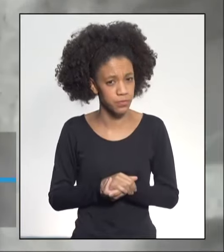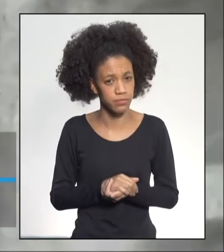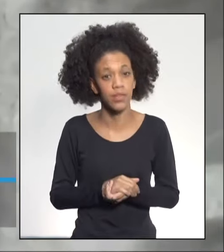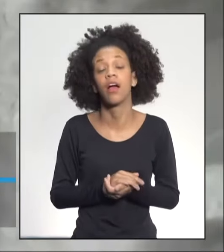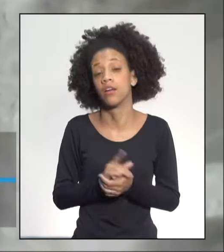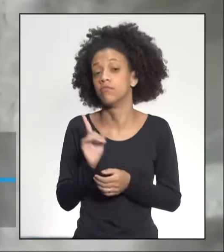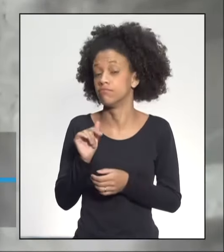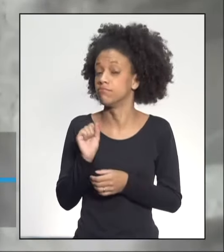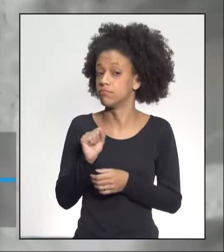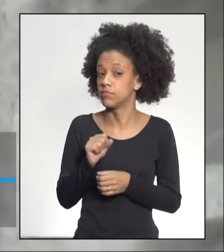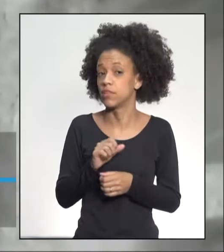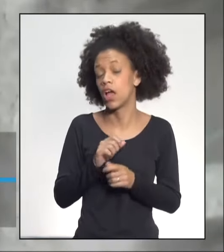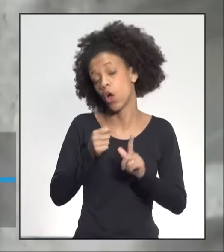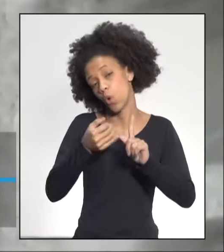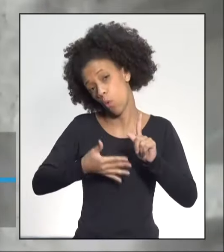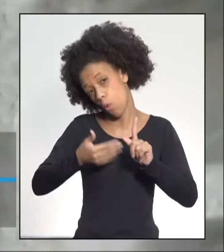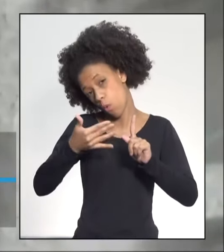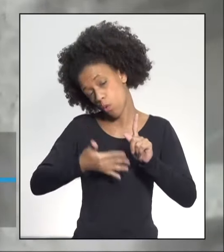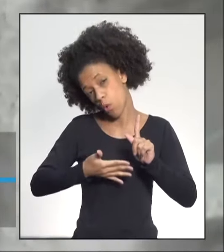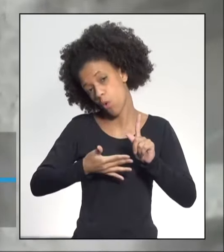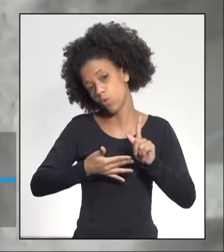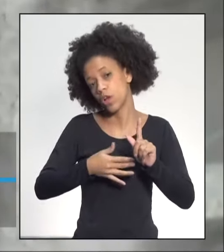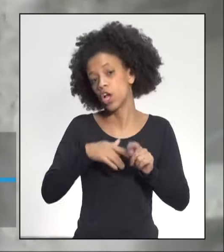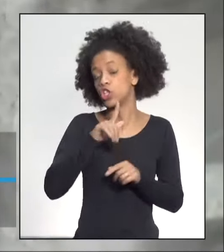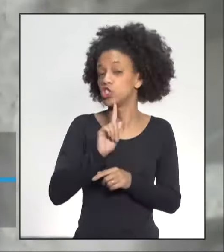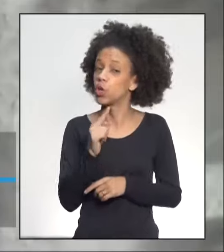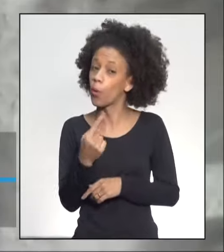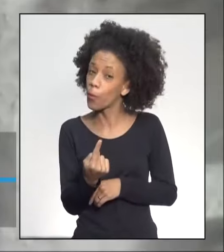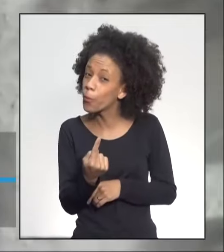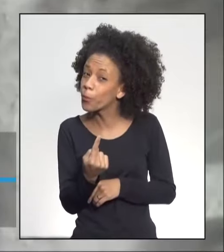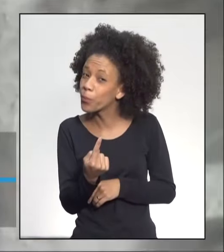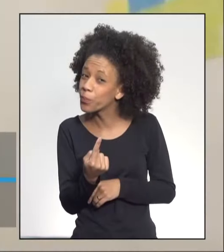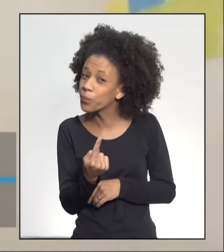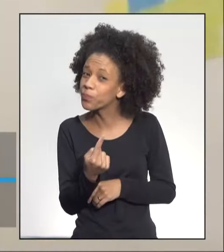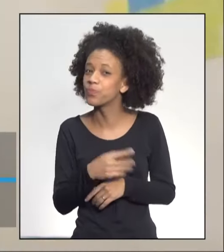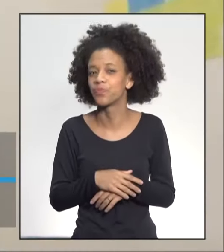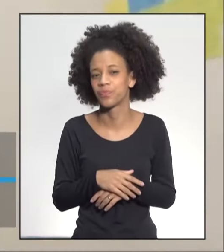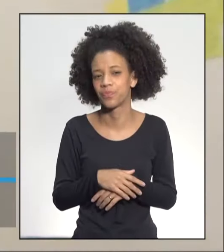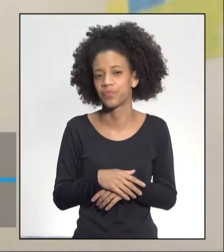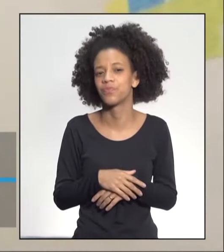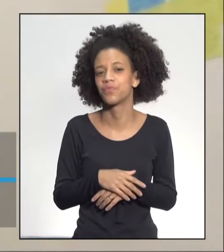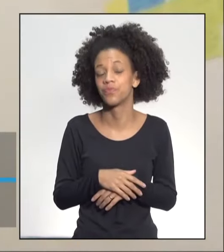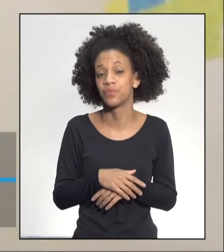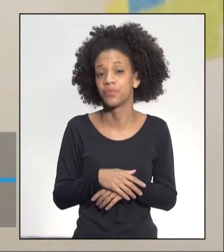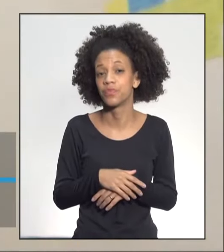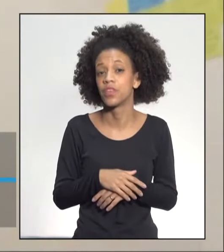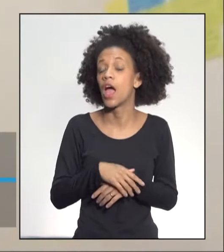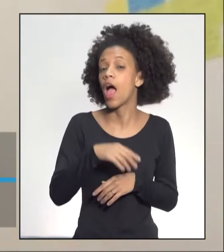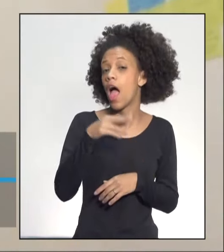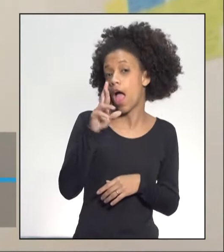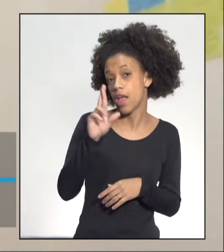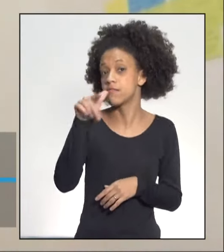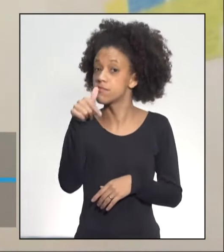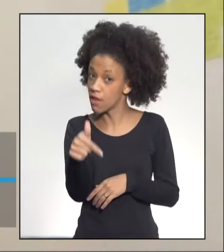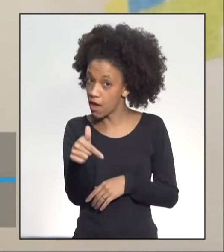Colocaram. Citaram o Google, citaram o G1. Google. Tá. R7.